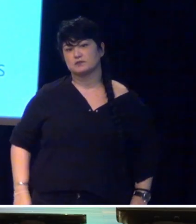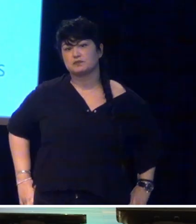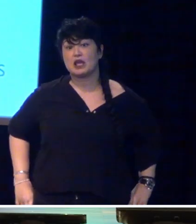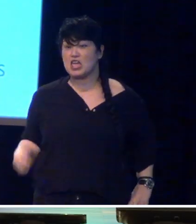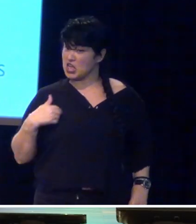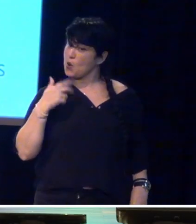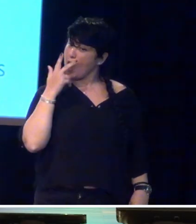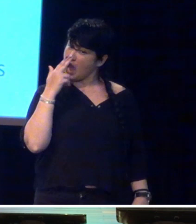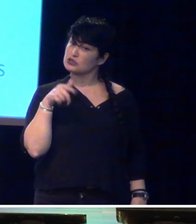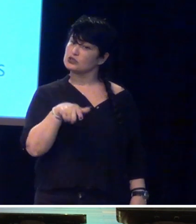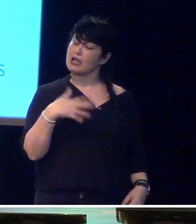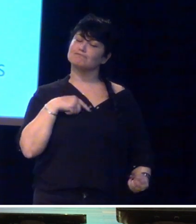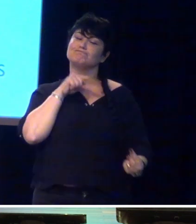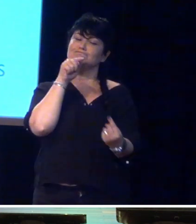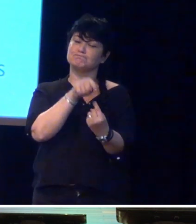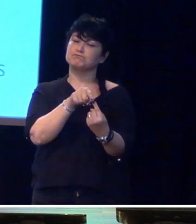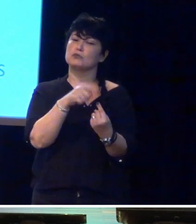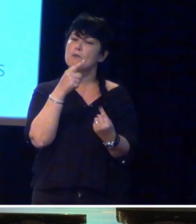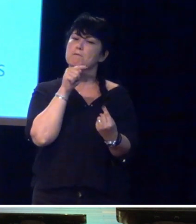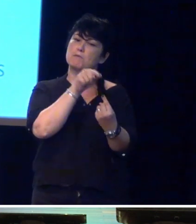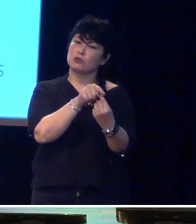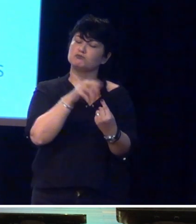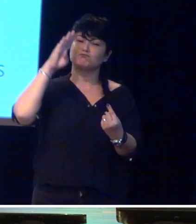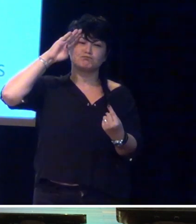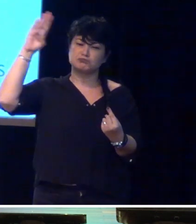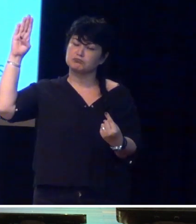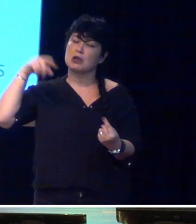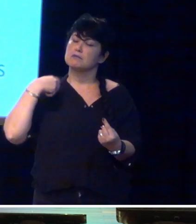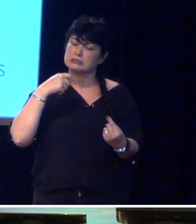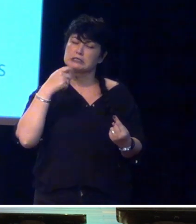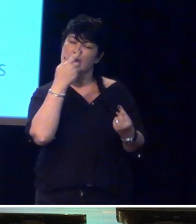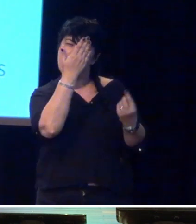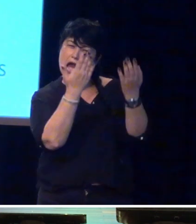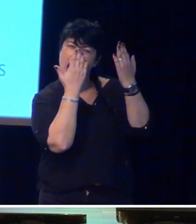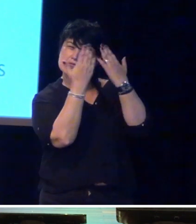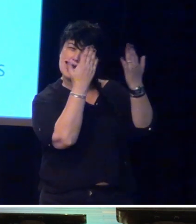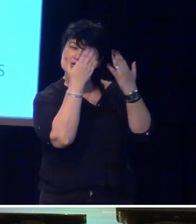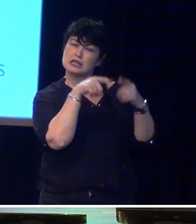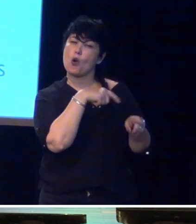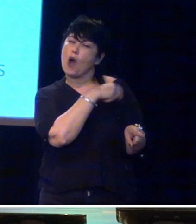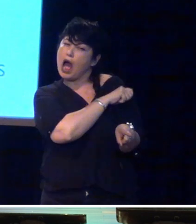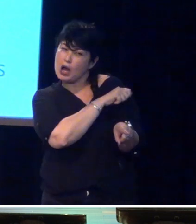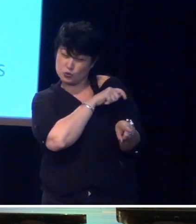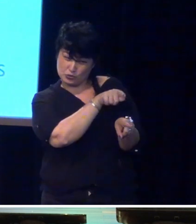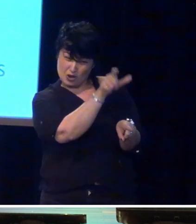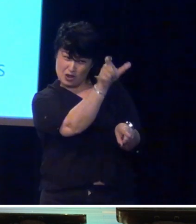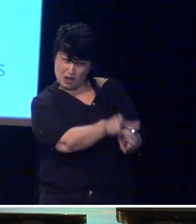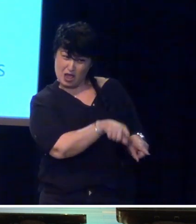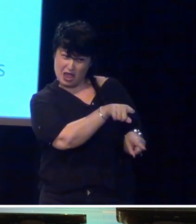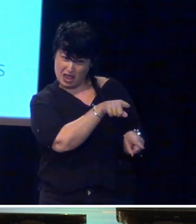E eu acho que aí a gente chega num ponto crucial. A gente precisa analisar criticamente. O nosso aluno, ele é um